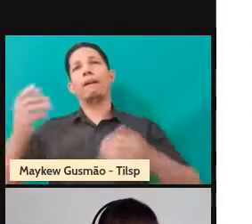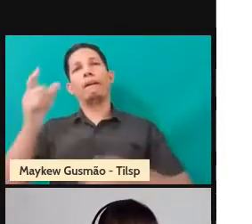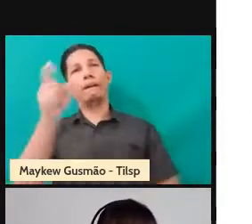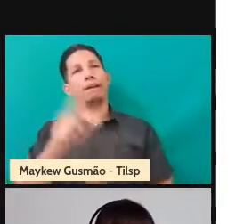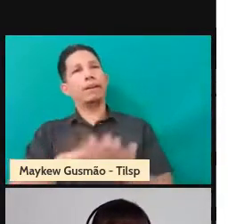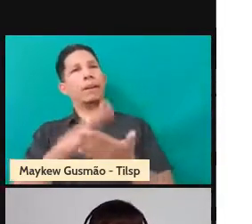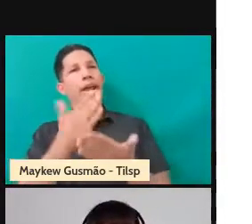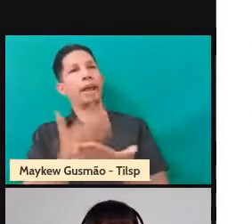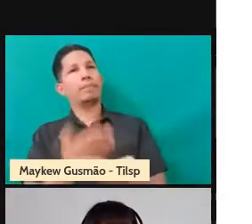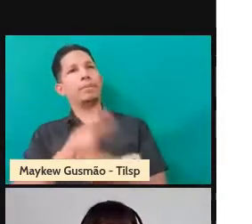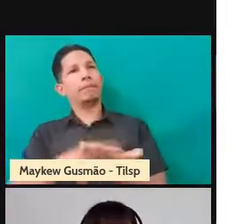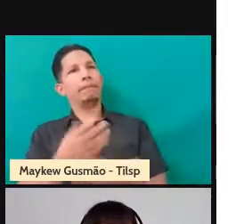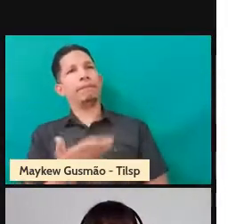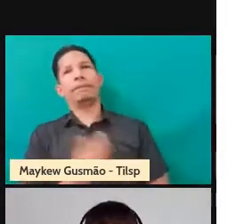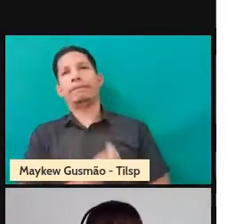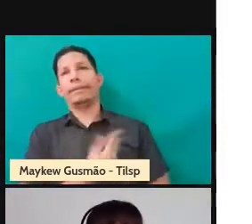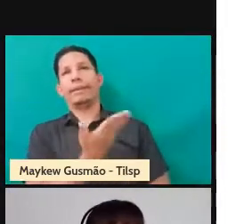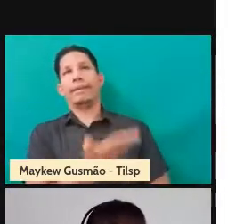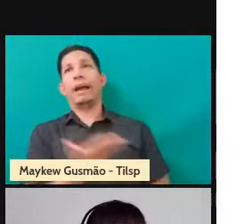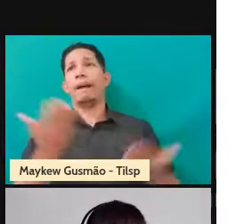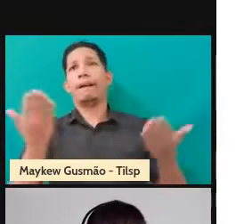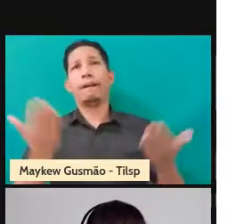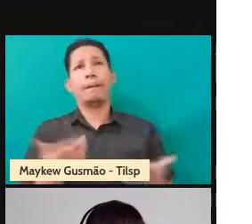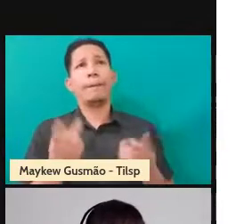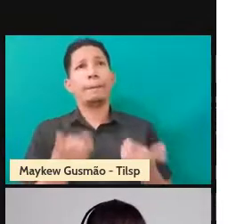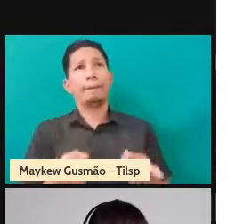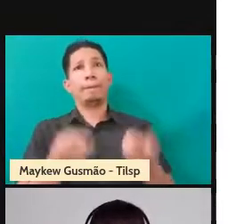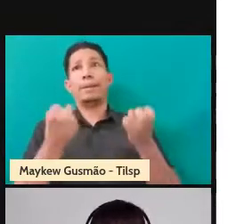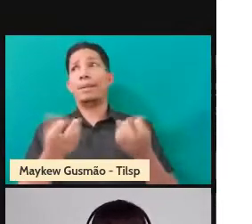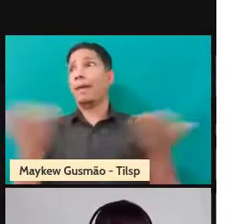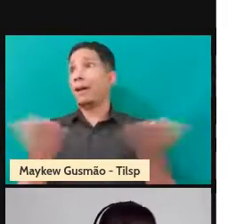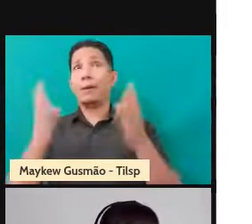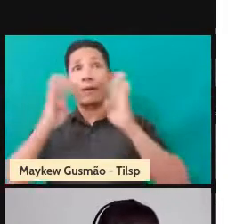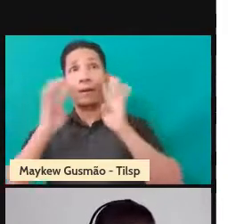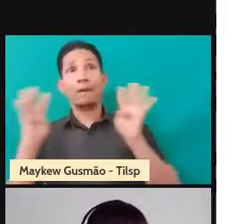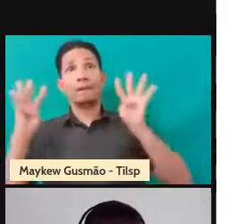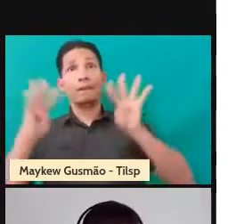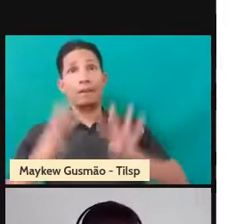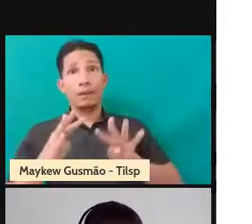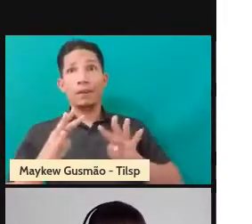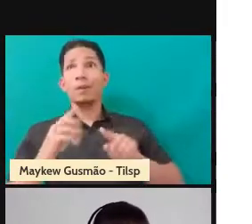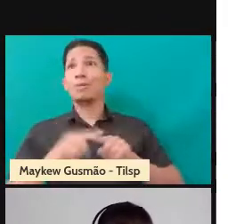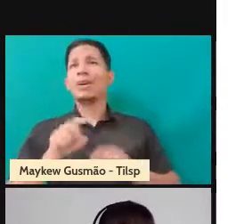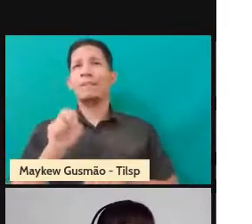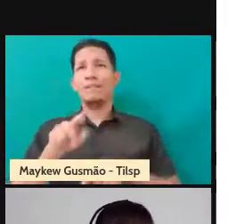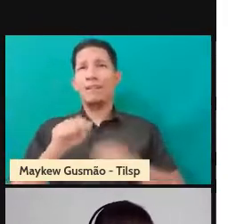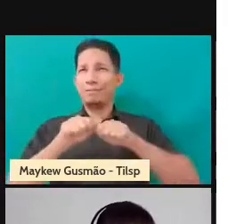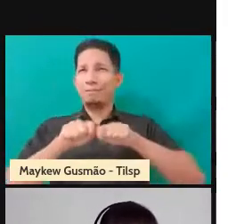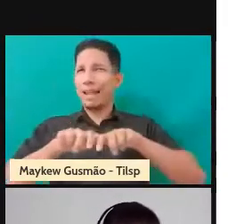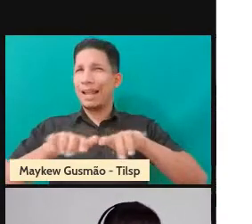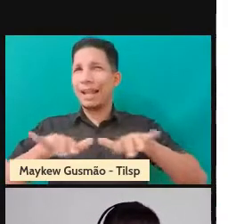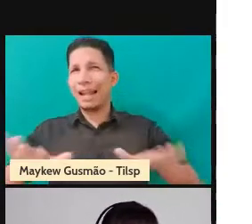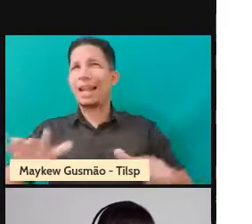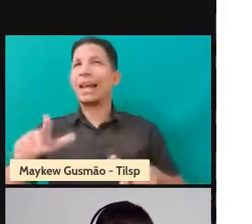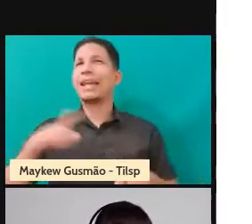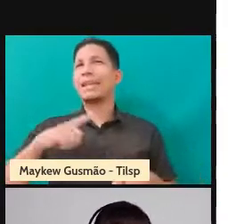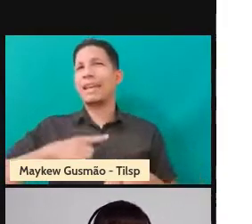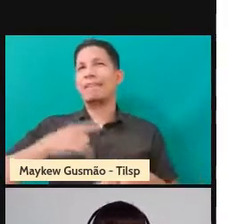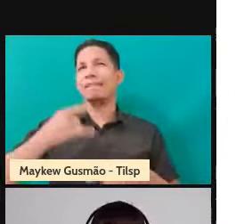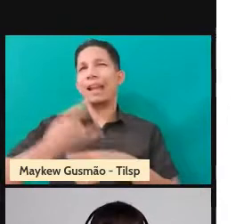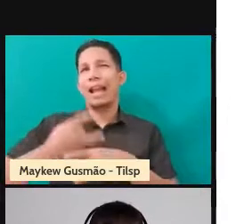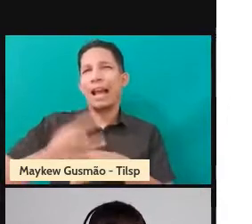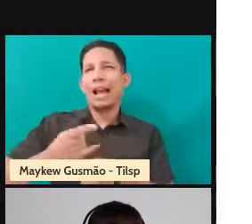que o TILS está com uma visibilidade, porque a gente teve a pandemia, porque teve as lives,